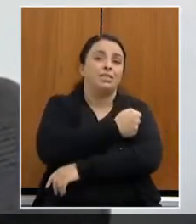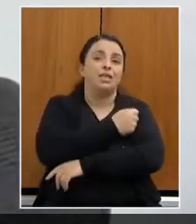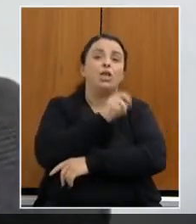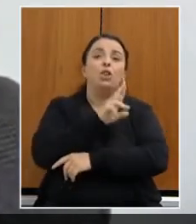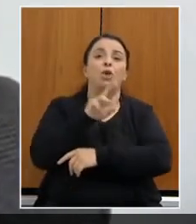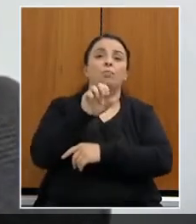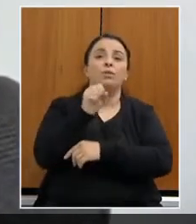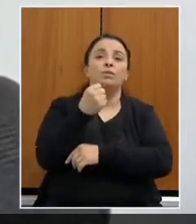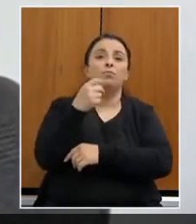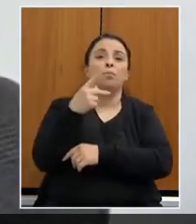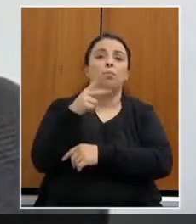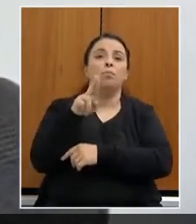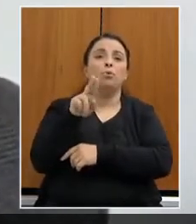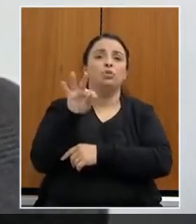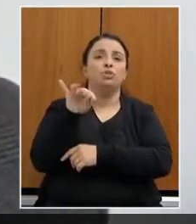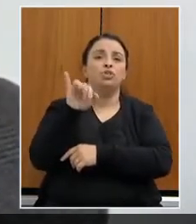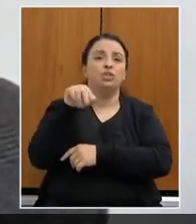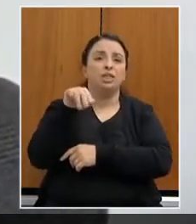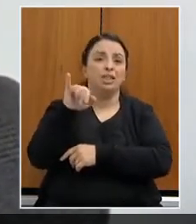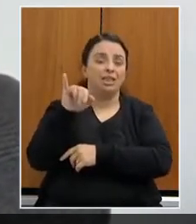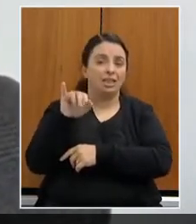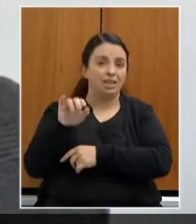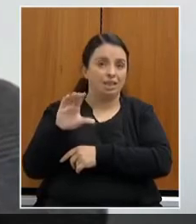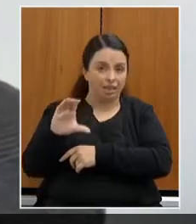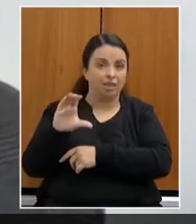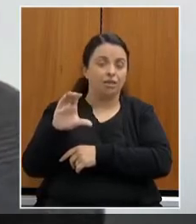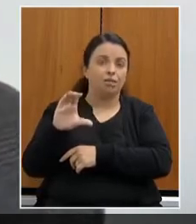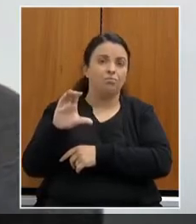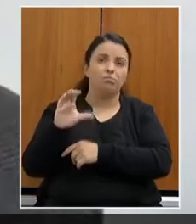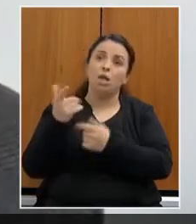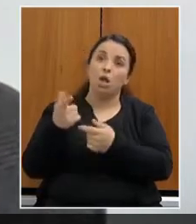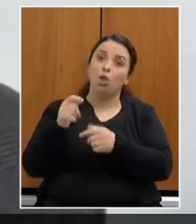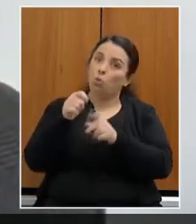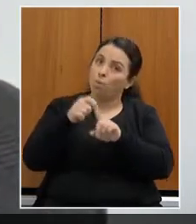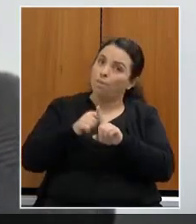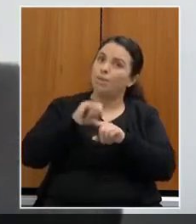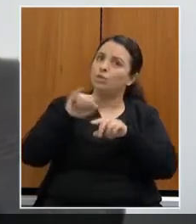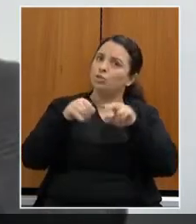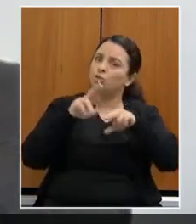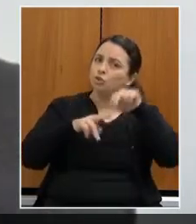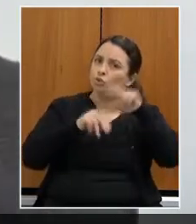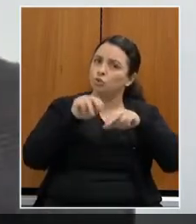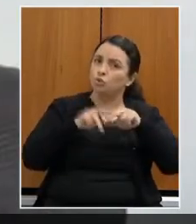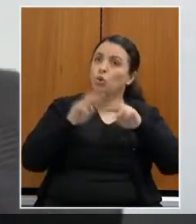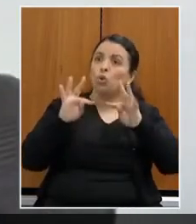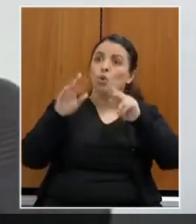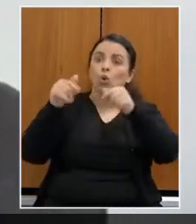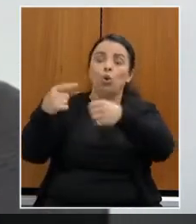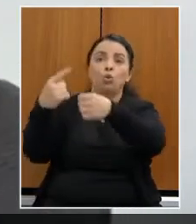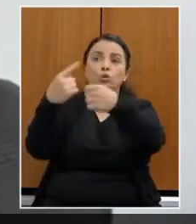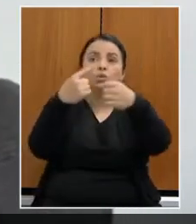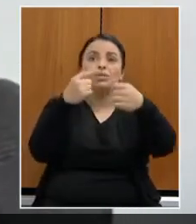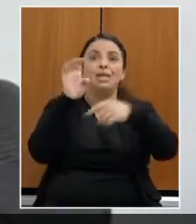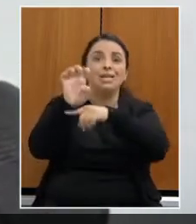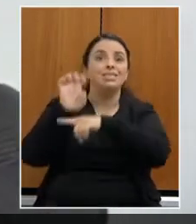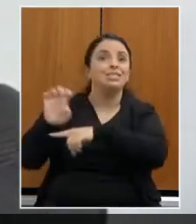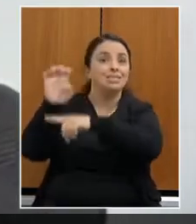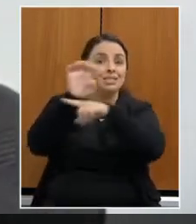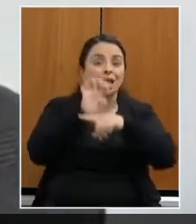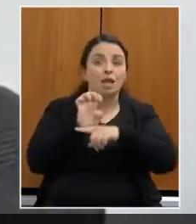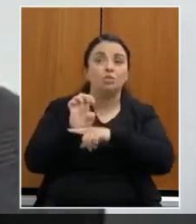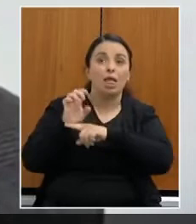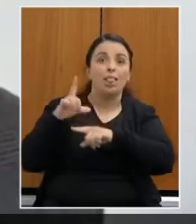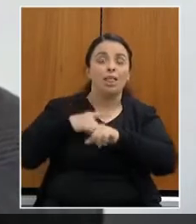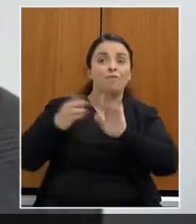junho foi proposta para vários estados por que que o estado de Minas Gerais não quis participar